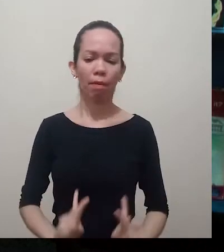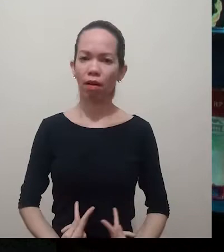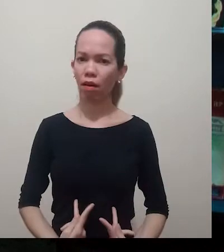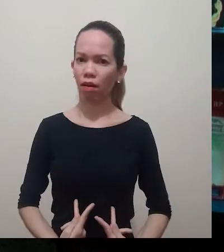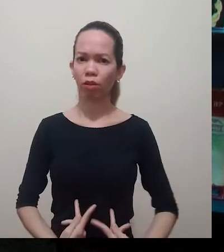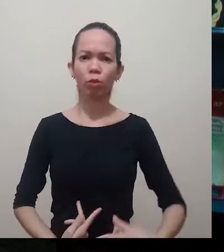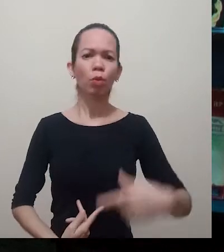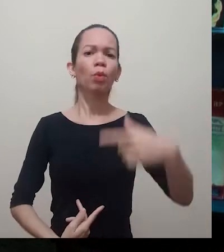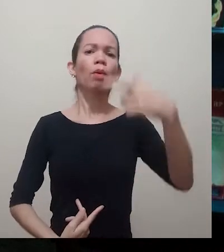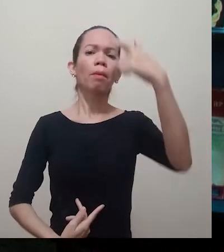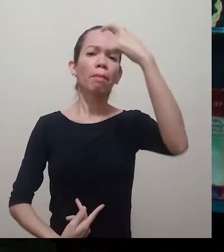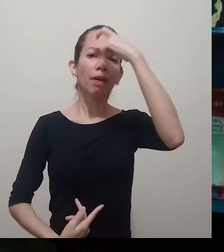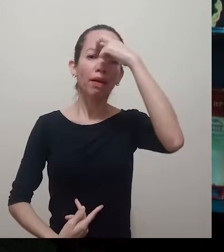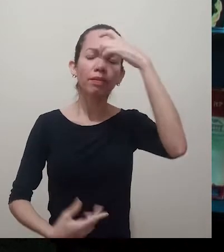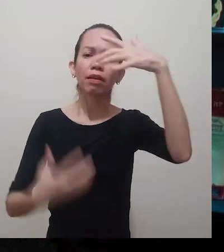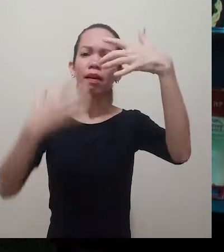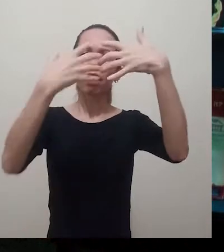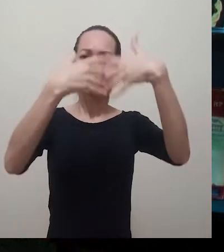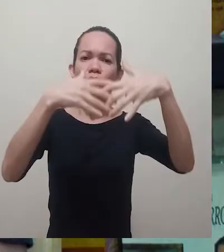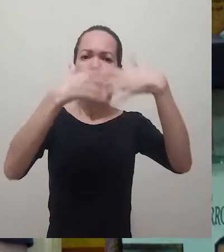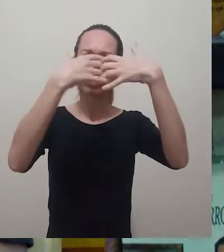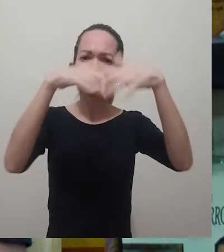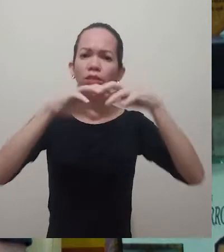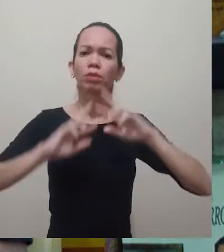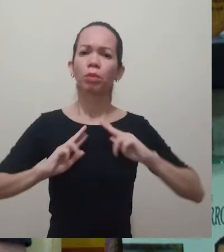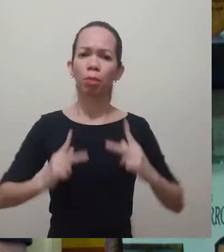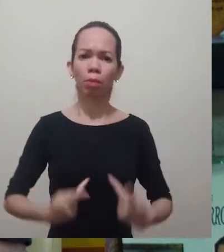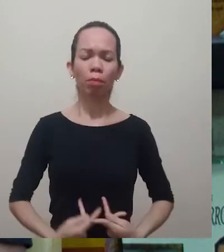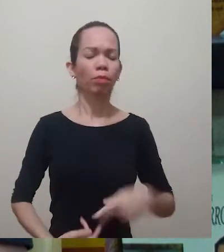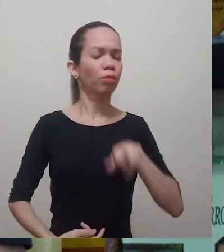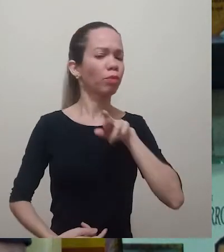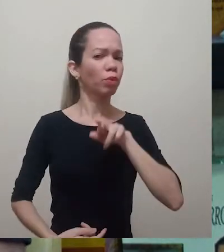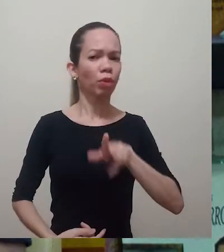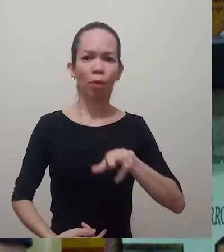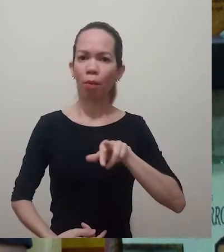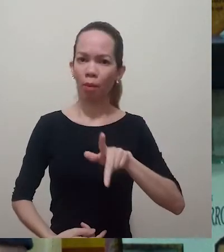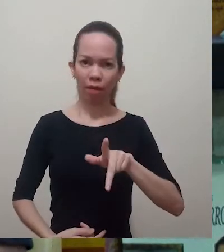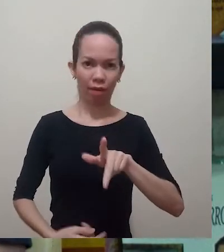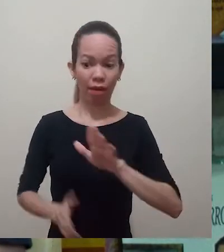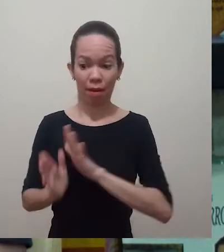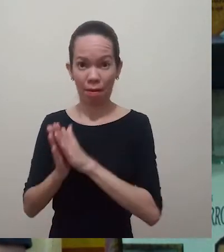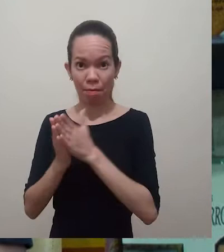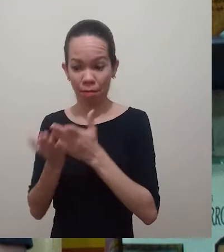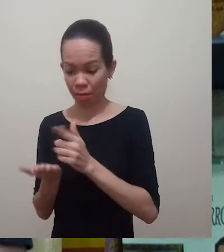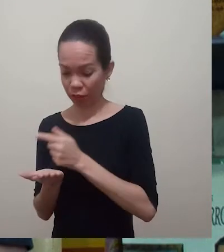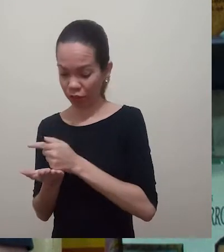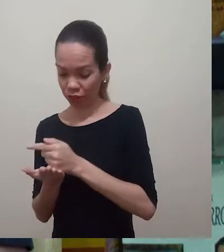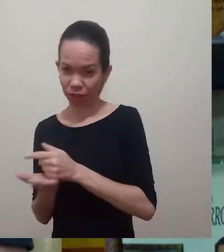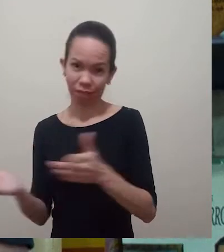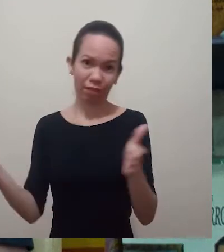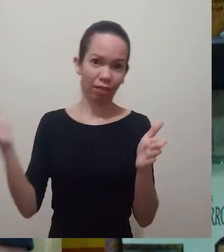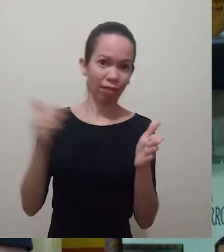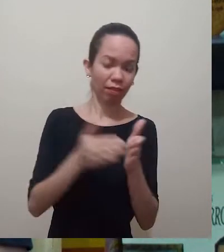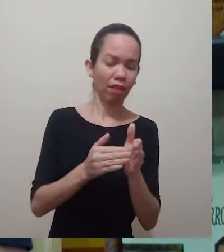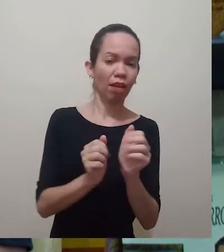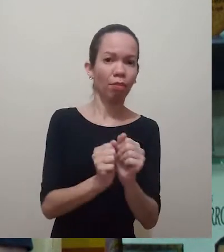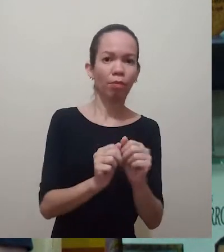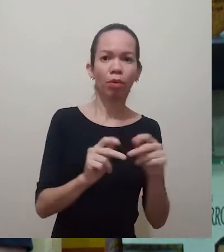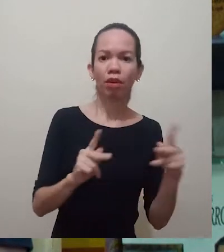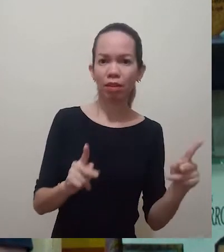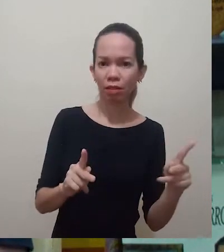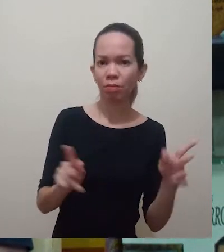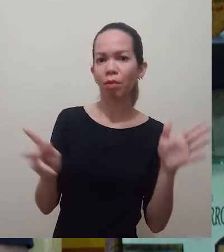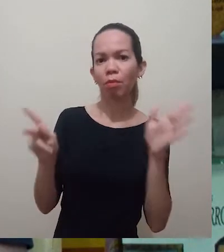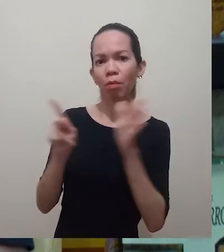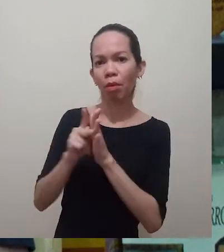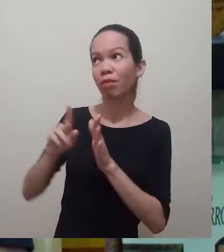raciocínio da mentalidade humana mas é totalmente de gênesis a apocalipse inspirada por deus e apóstolo